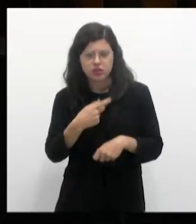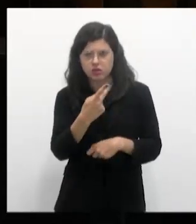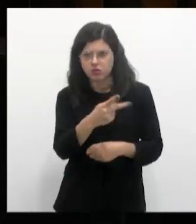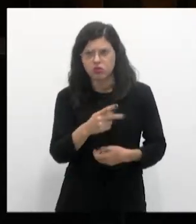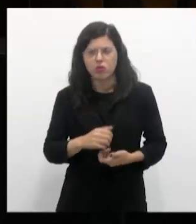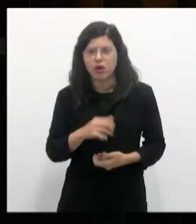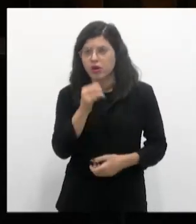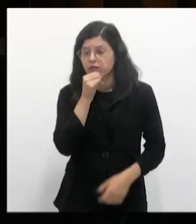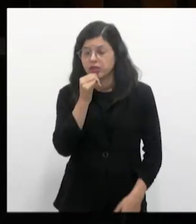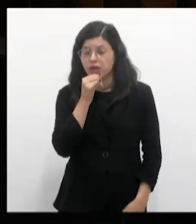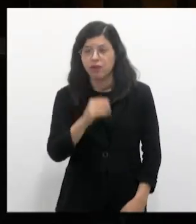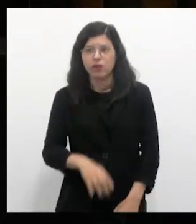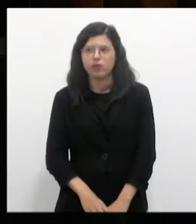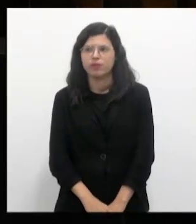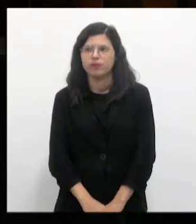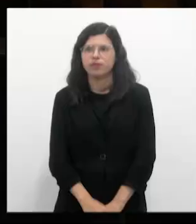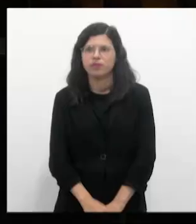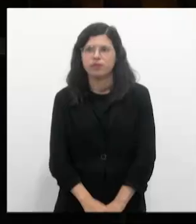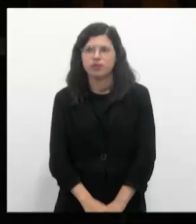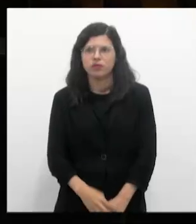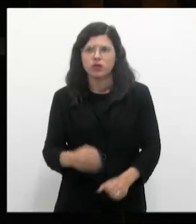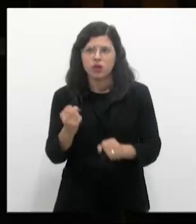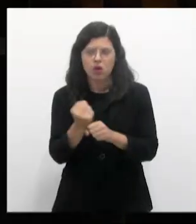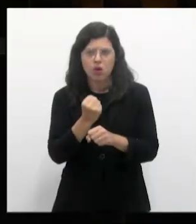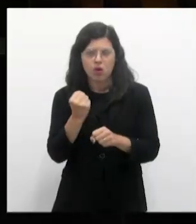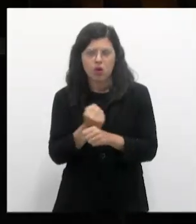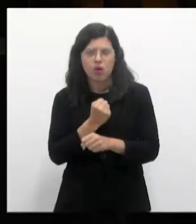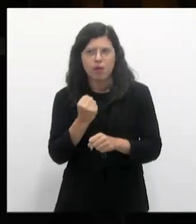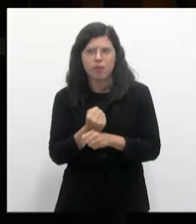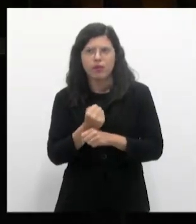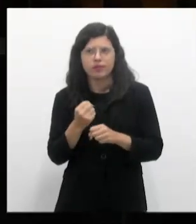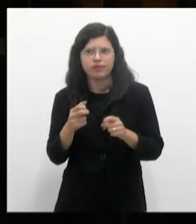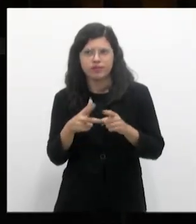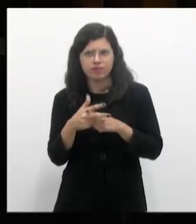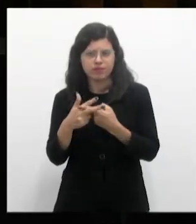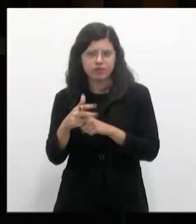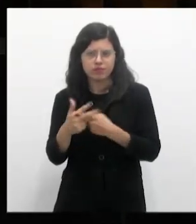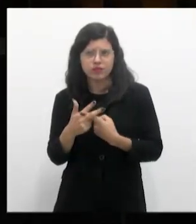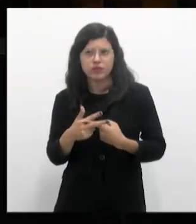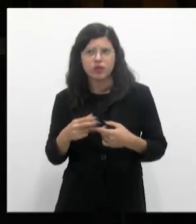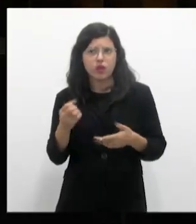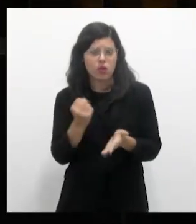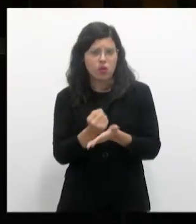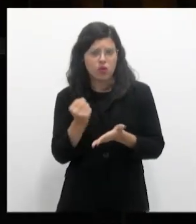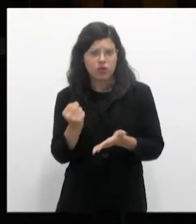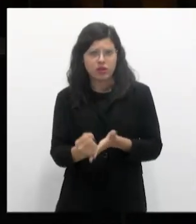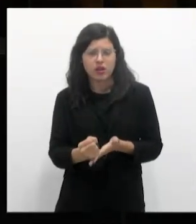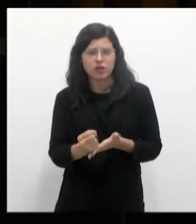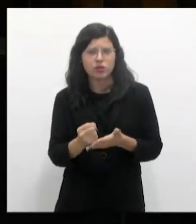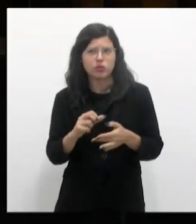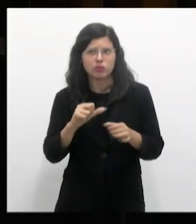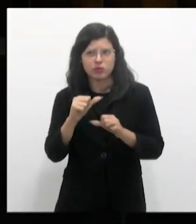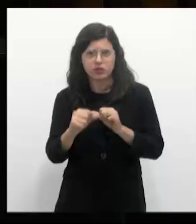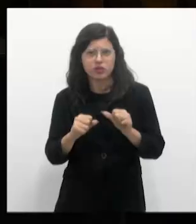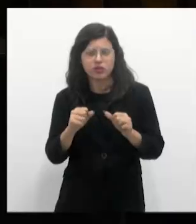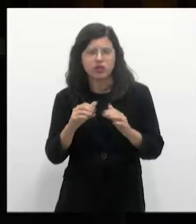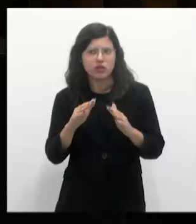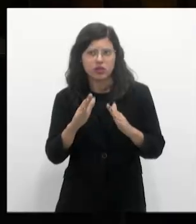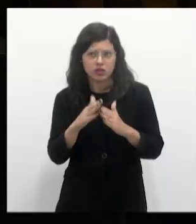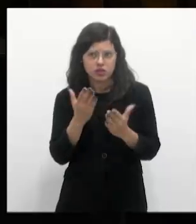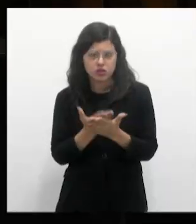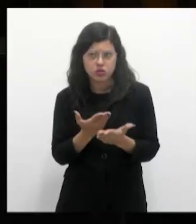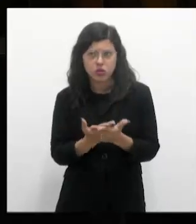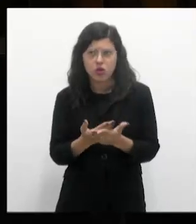exemplo, obra de reforma, você passou o contrato de reforma das escolas de